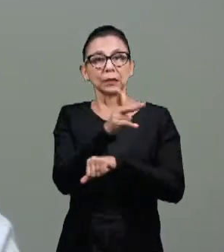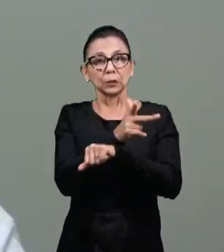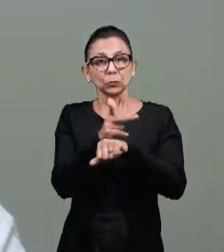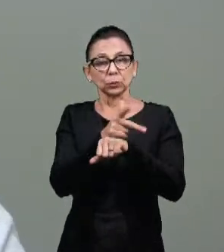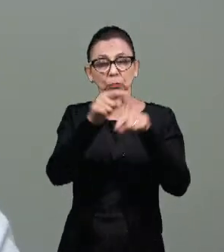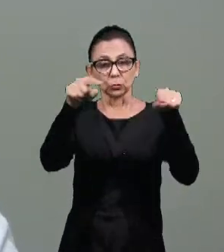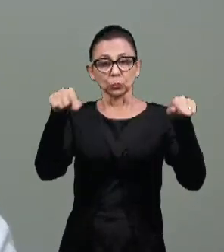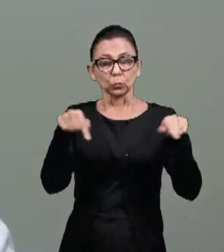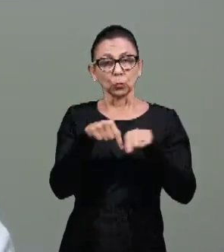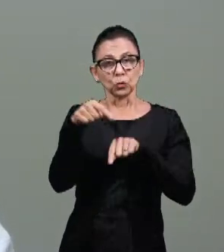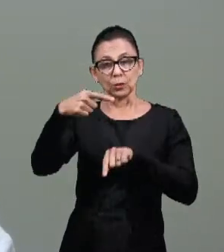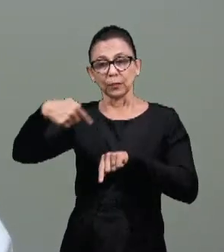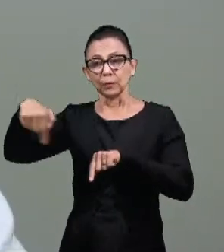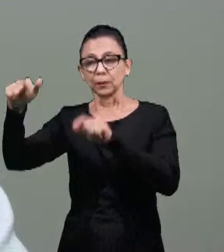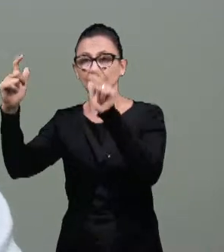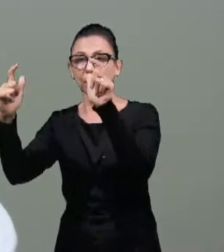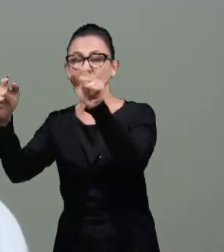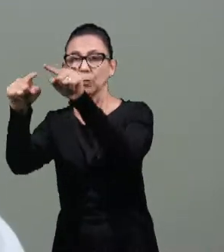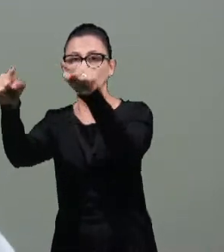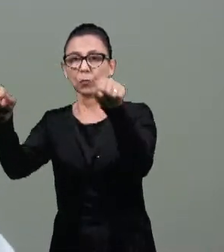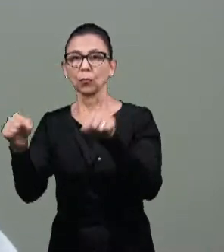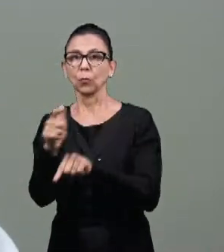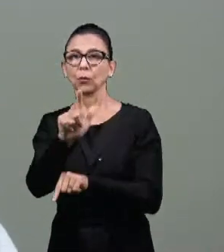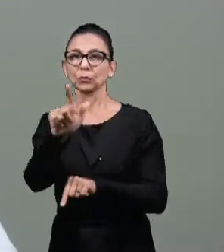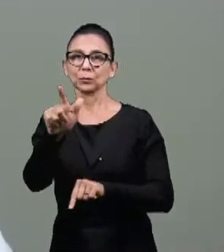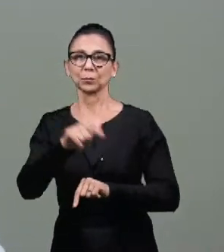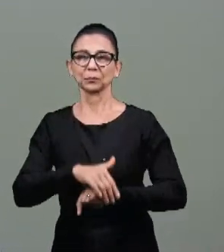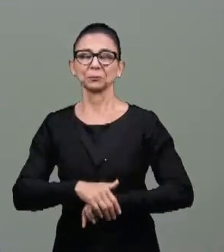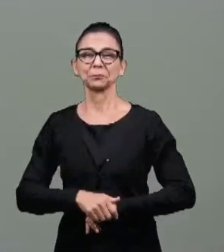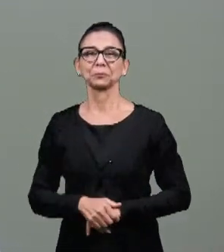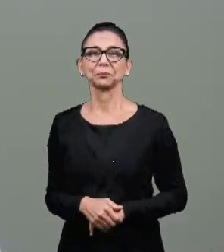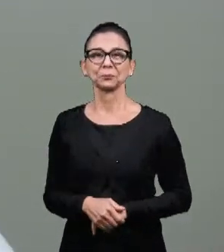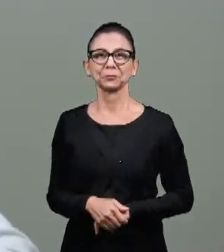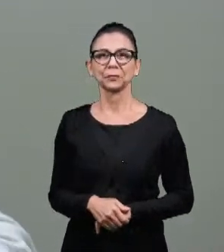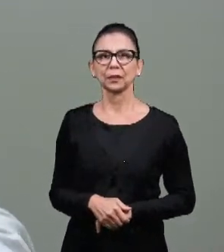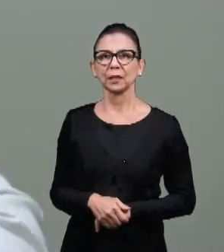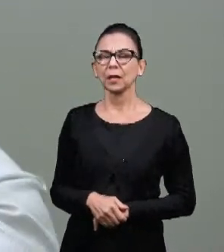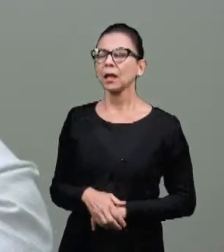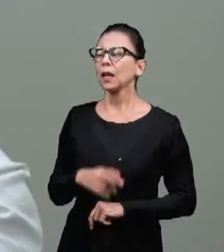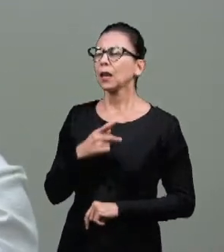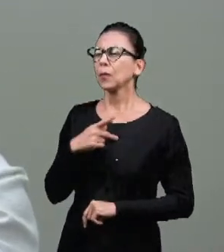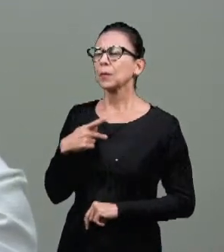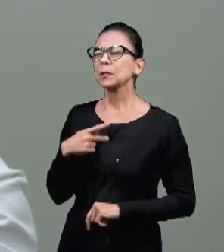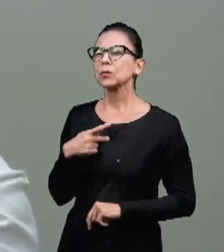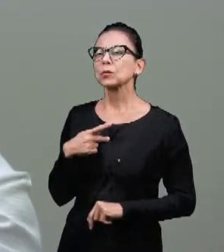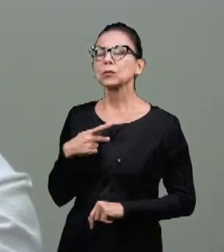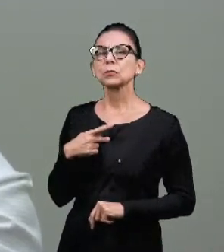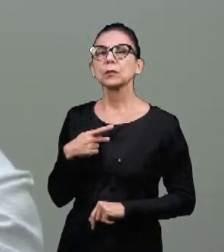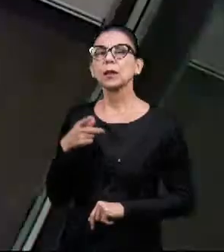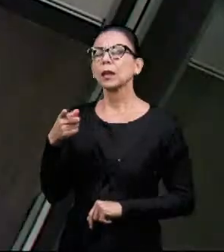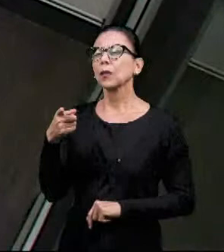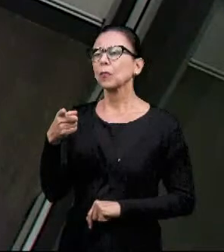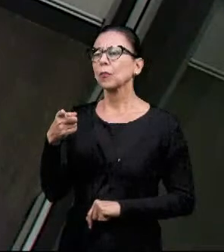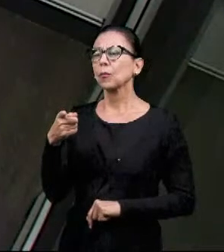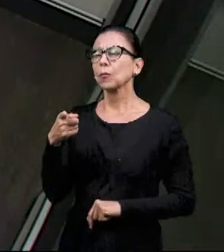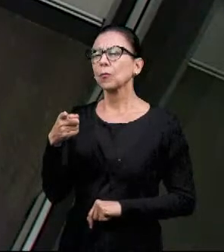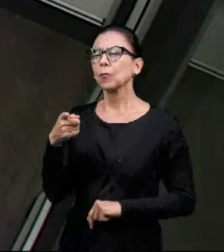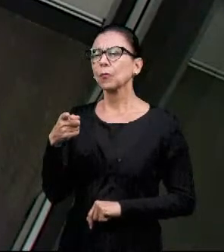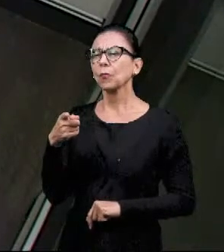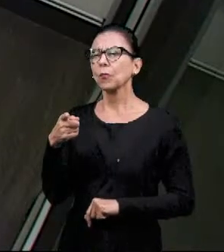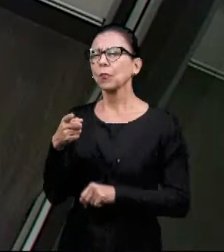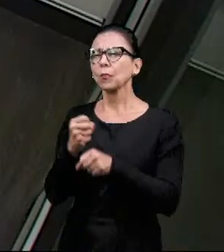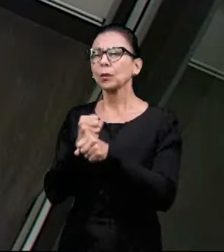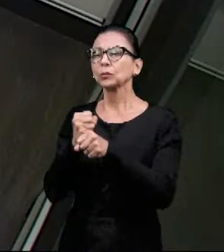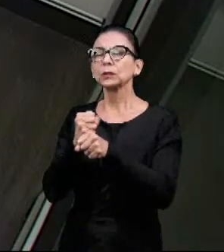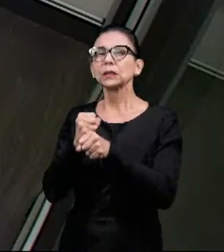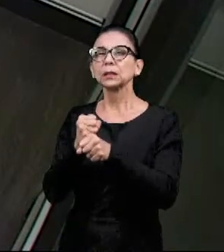poder participar desse culto. Pastor, estamos chegando aqui nos momentos finais. Quanto tempo já de ministério, pastor? 35 anos.